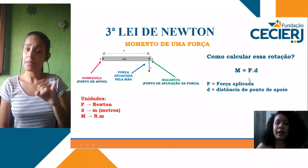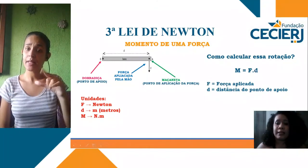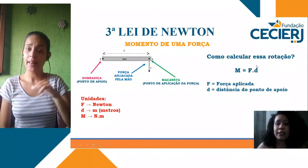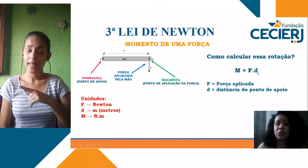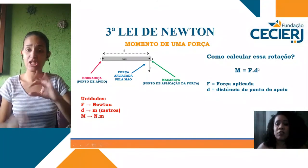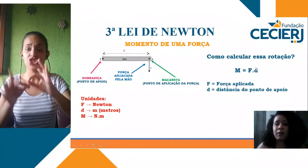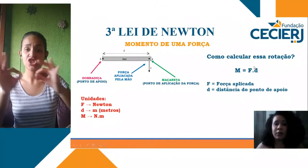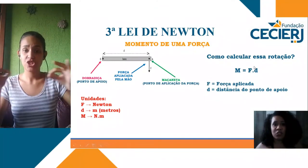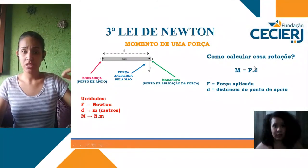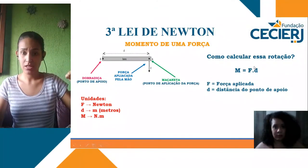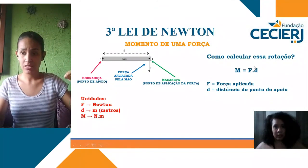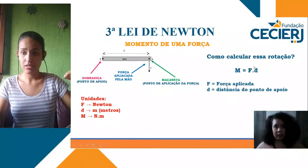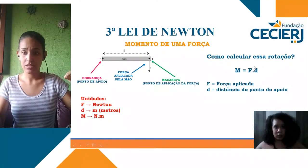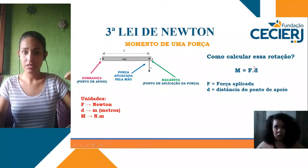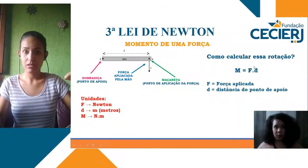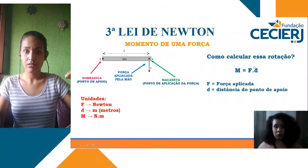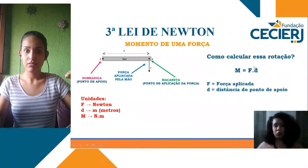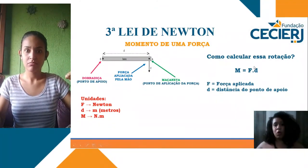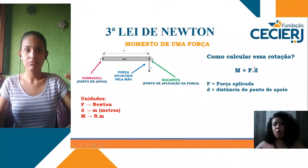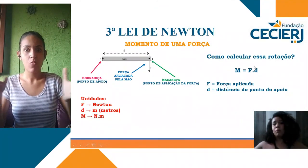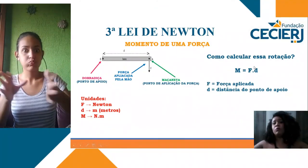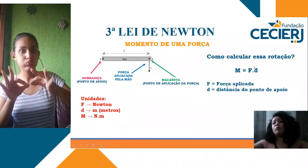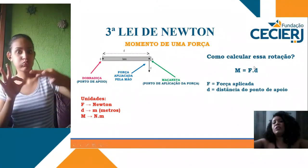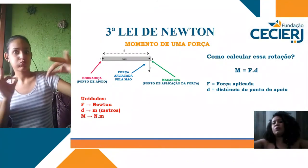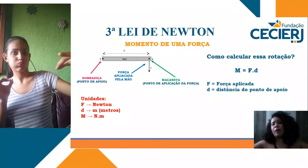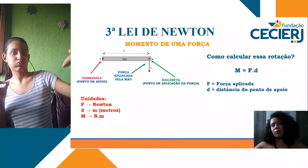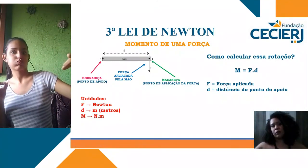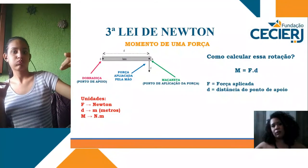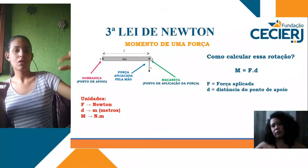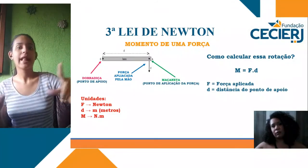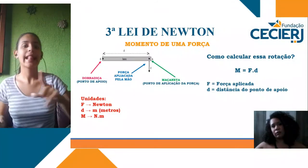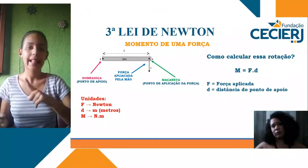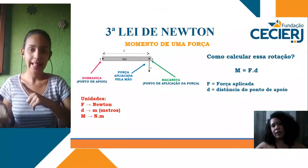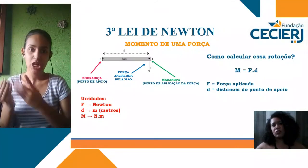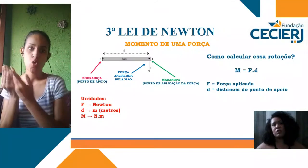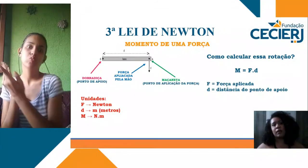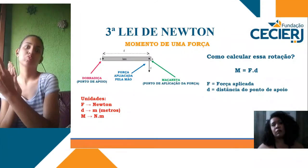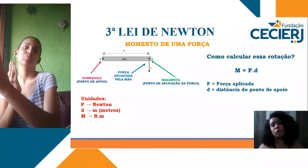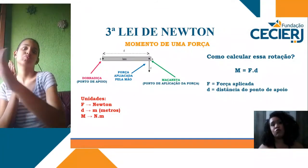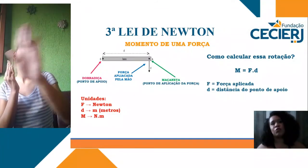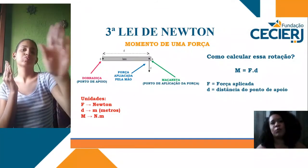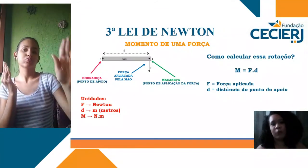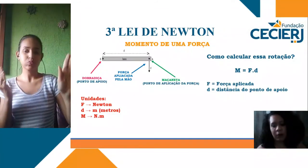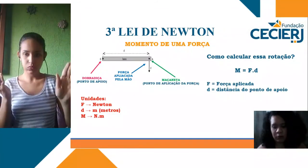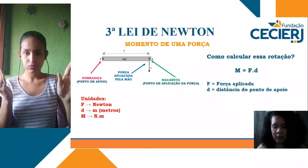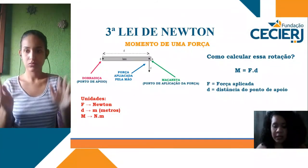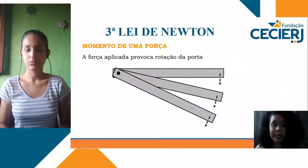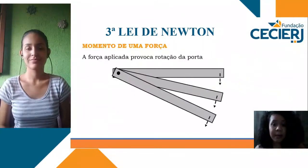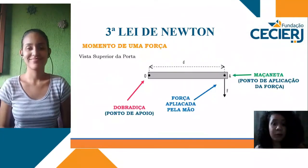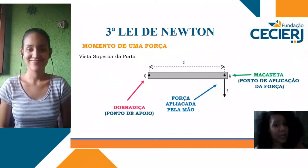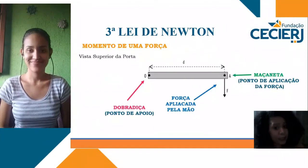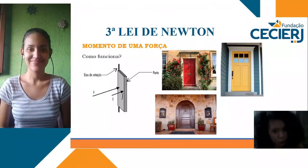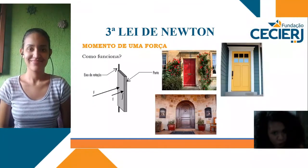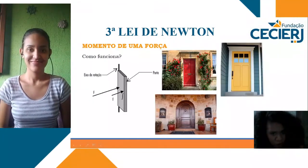Então, se a gente tiver uma distância entre esses 2 pontos muito alta, a gente tem um giro muito alto.